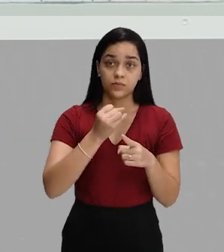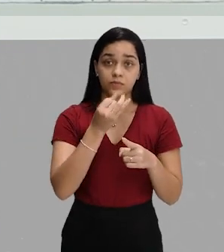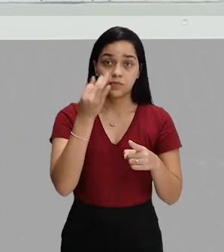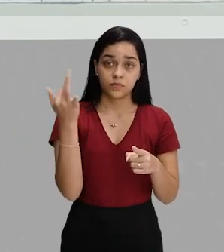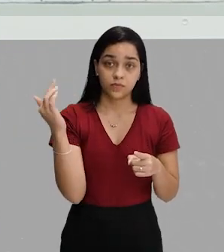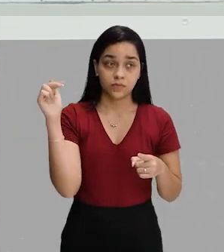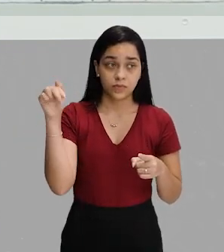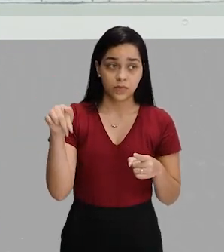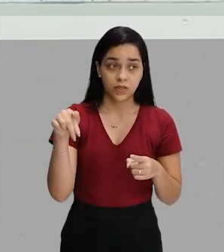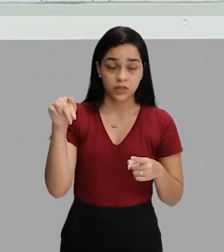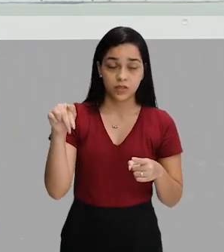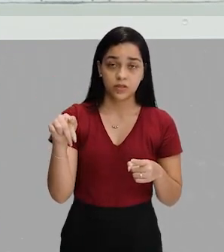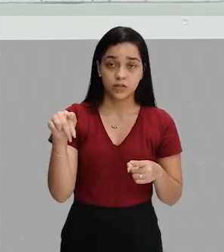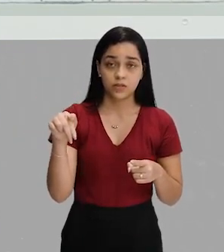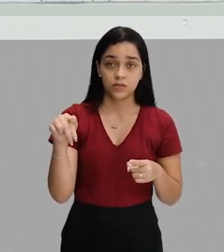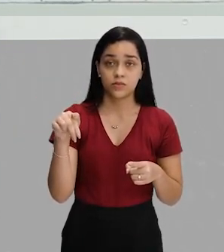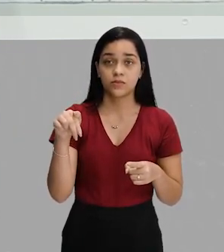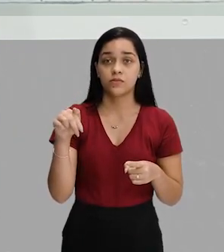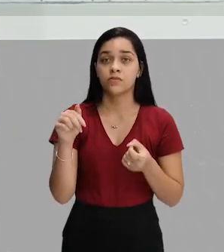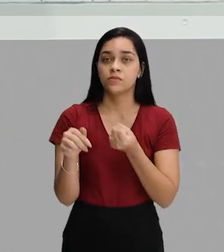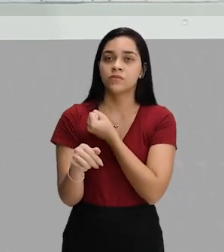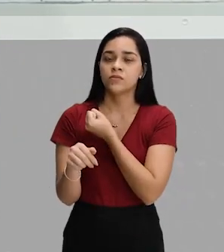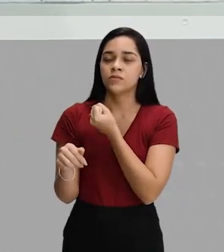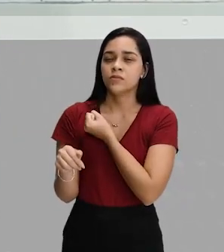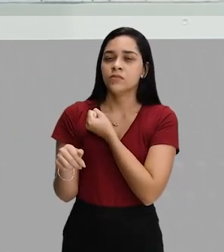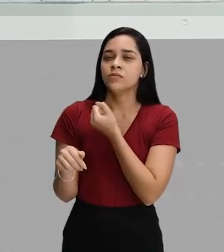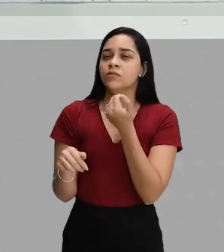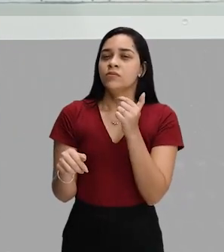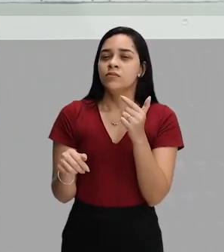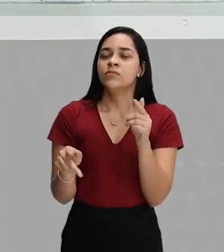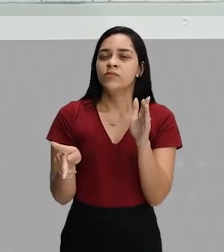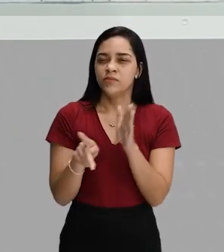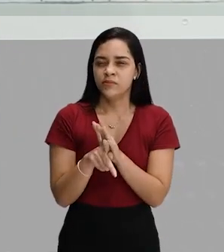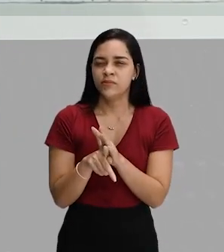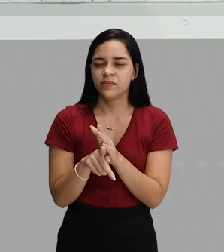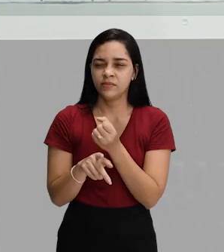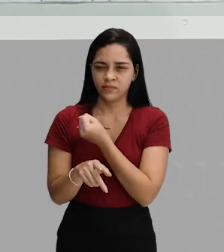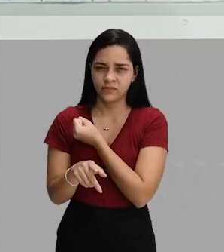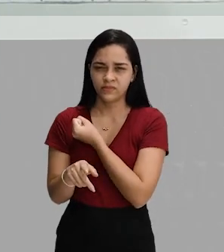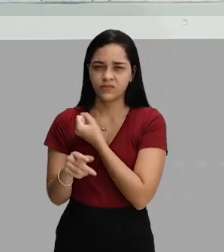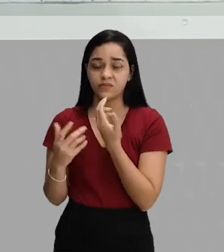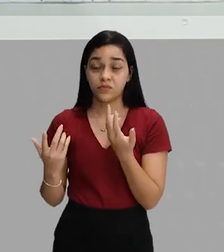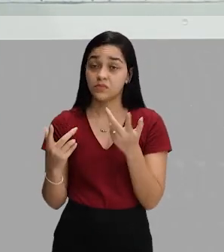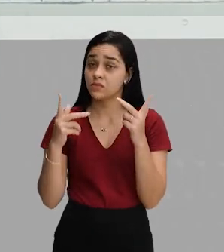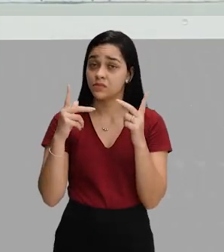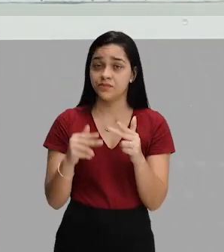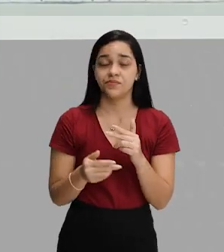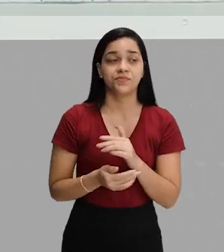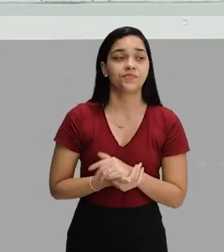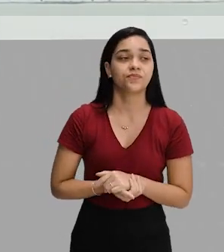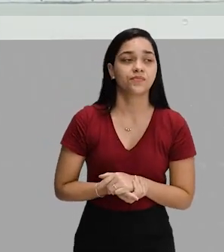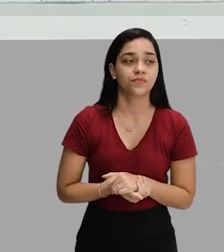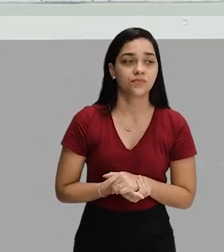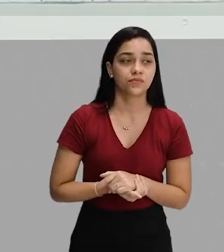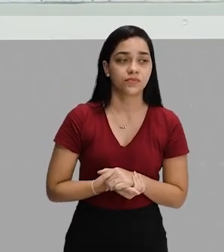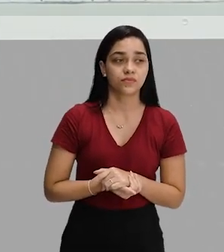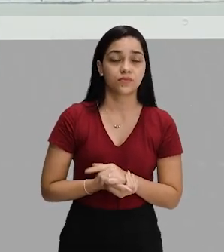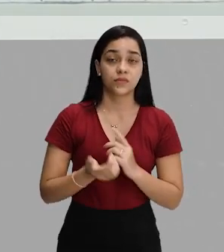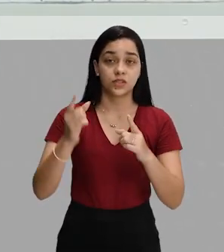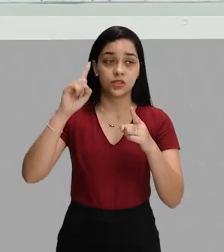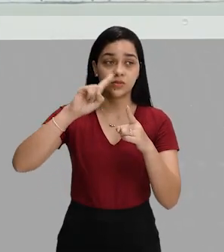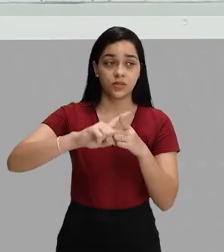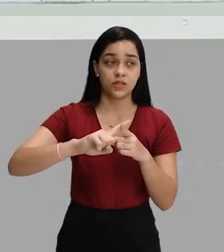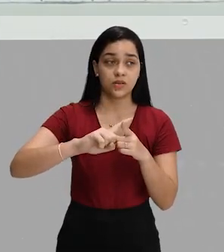quantidade N. No número, você não multiplica pelo próprio número subtraído de 1. Aqui vai ser a mesma coisa. Você vai pegar e